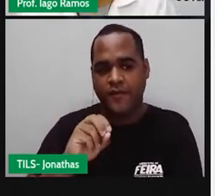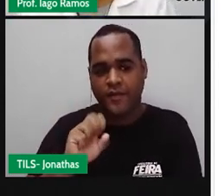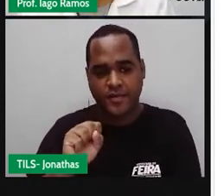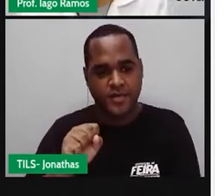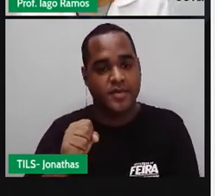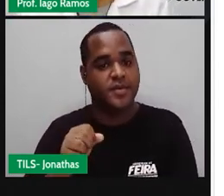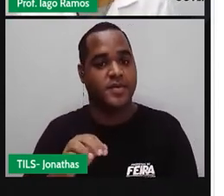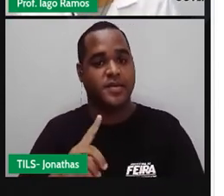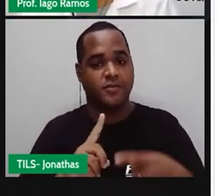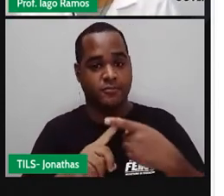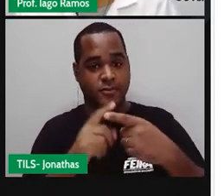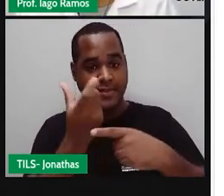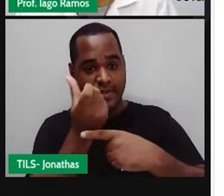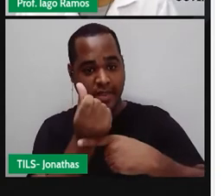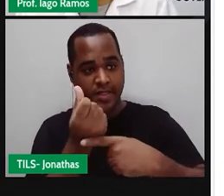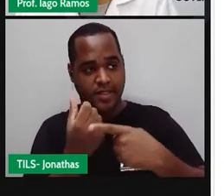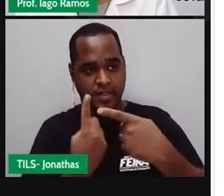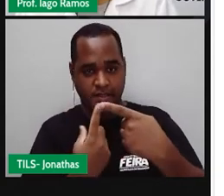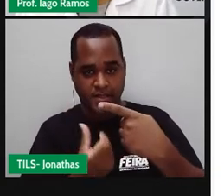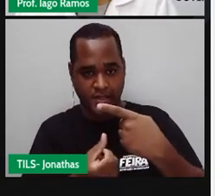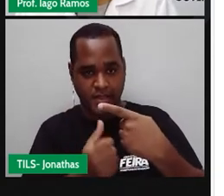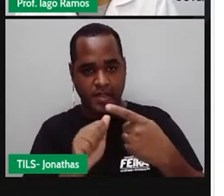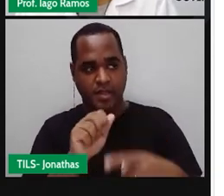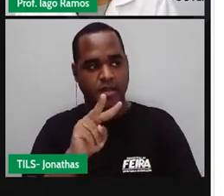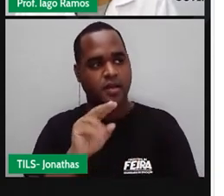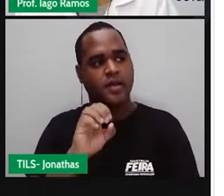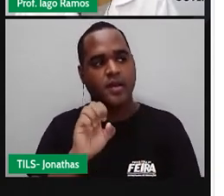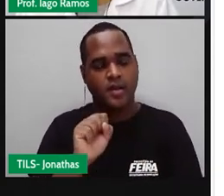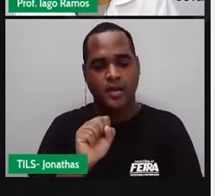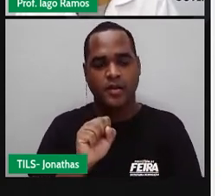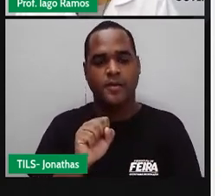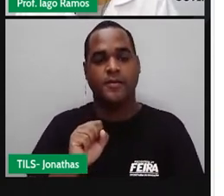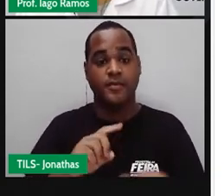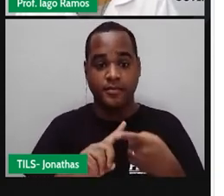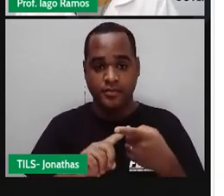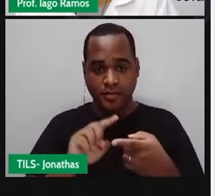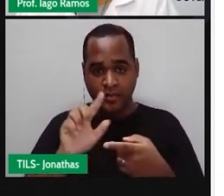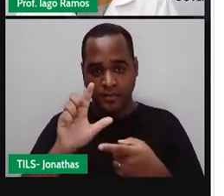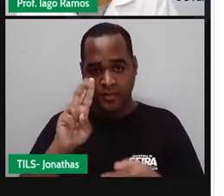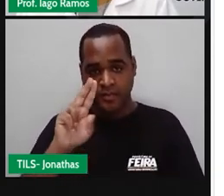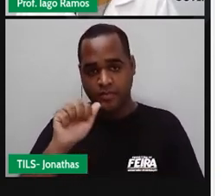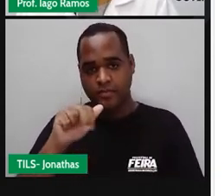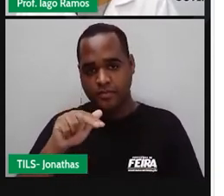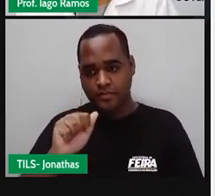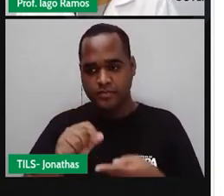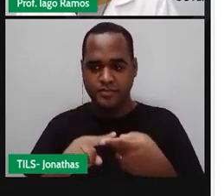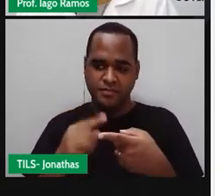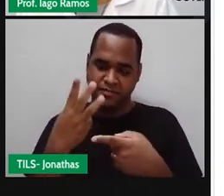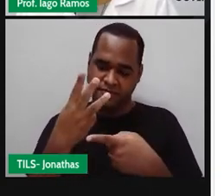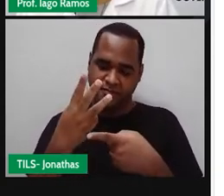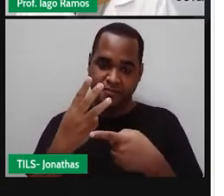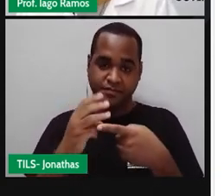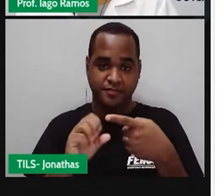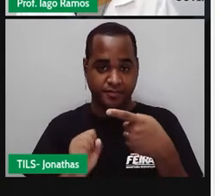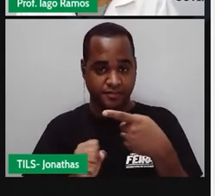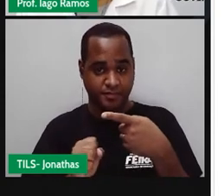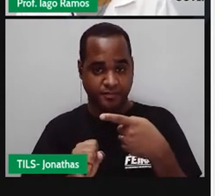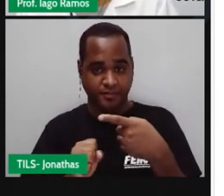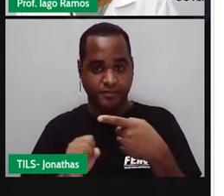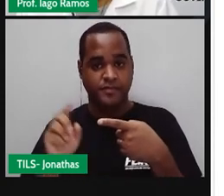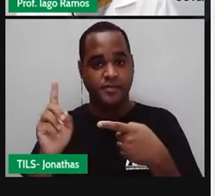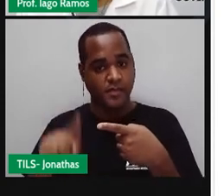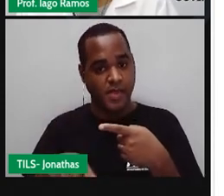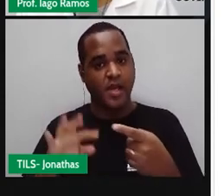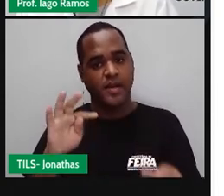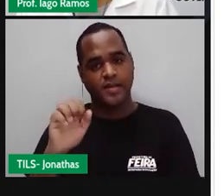é seis dezesseis avos Luna com três oitavos italy's com um